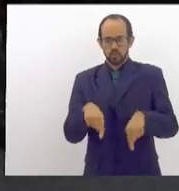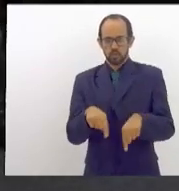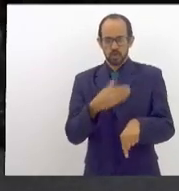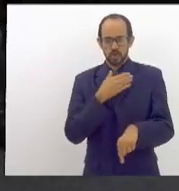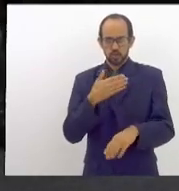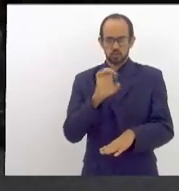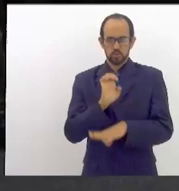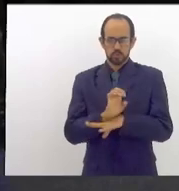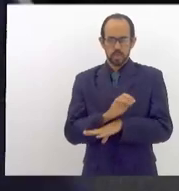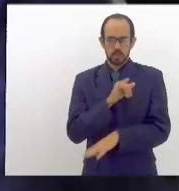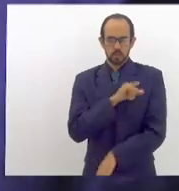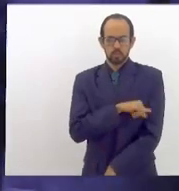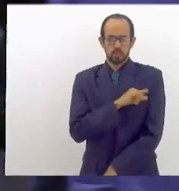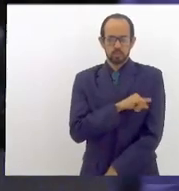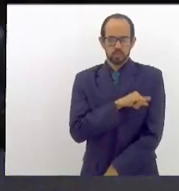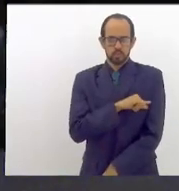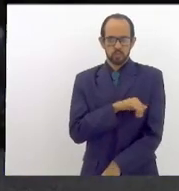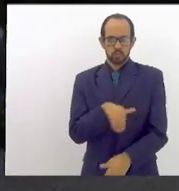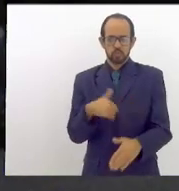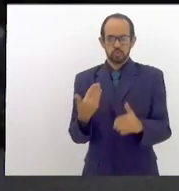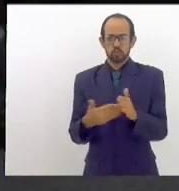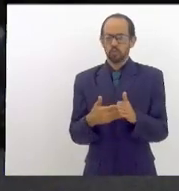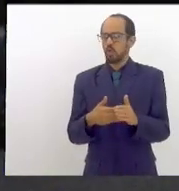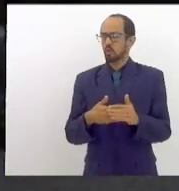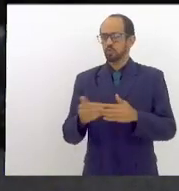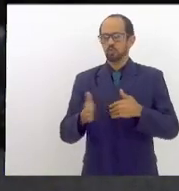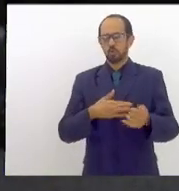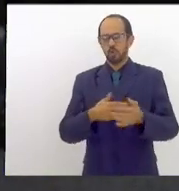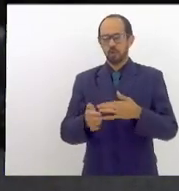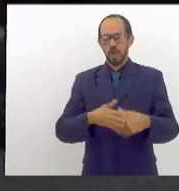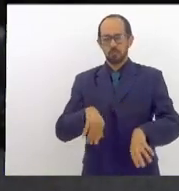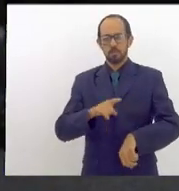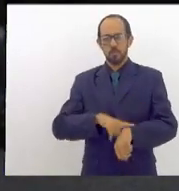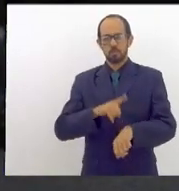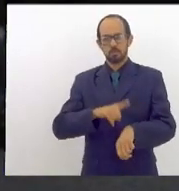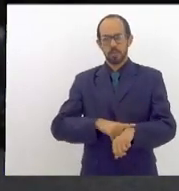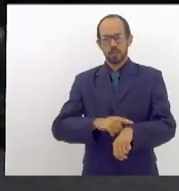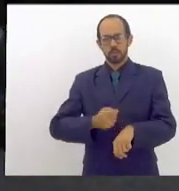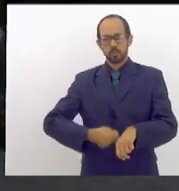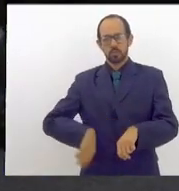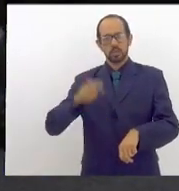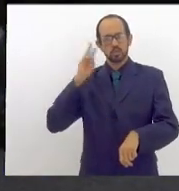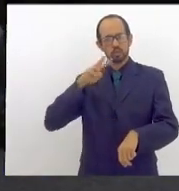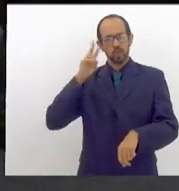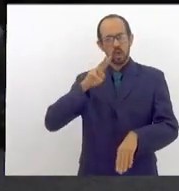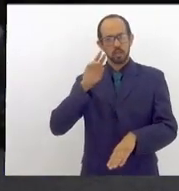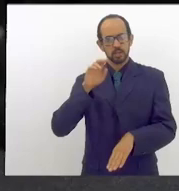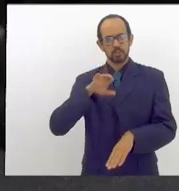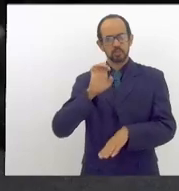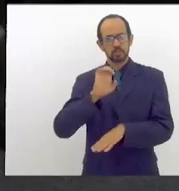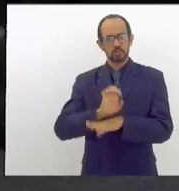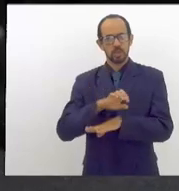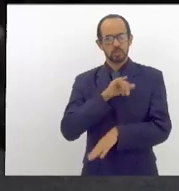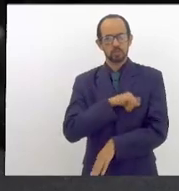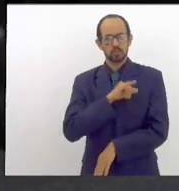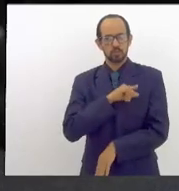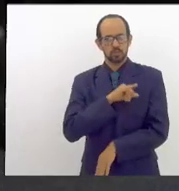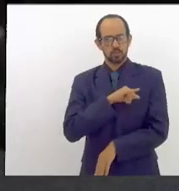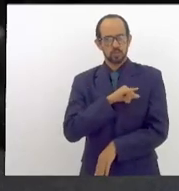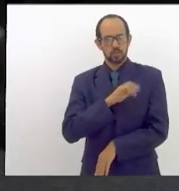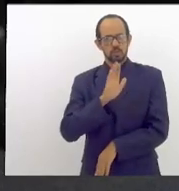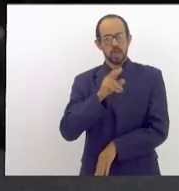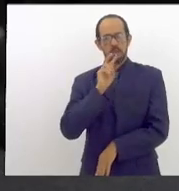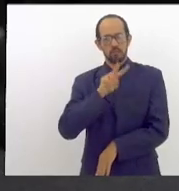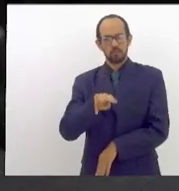Estado de todos os tempos Ou pelo menos da história recente do Rio de Janeiro já viu operações assim